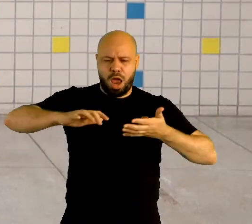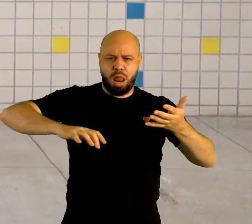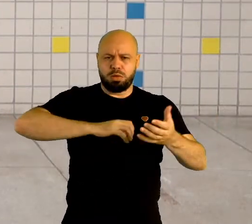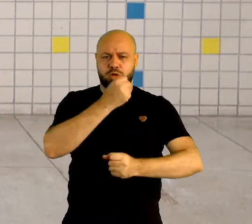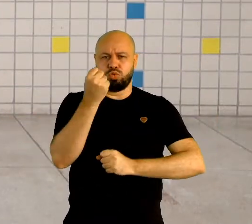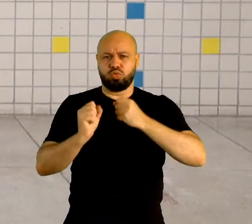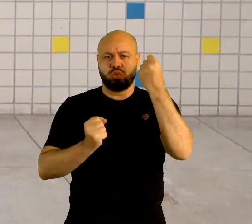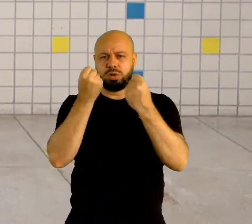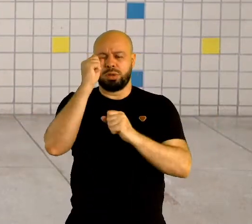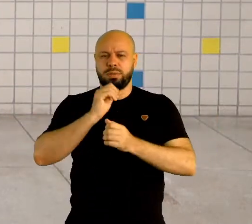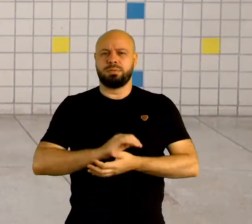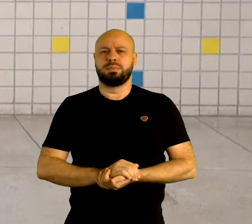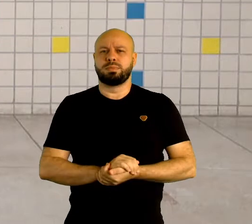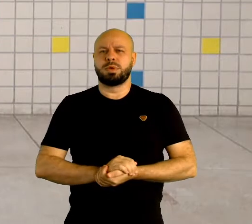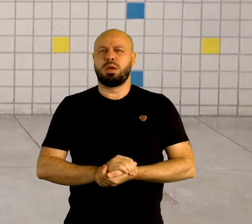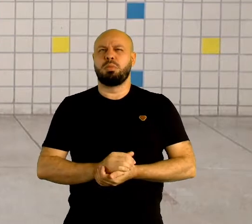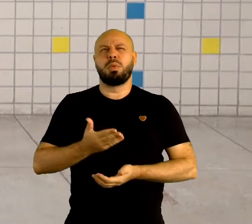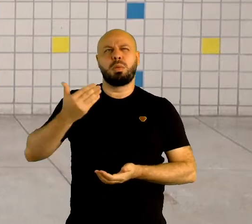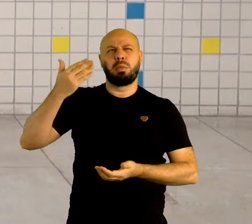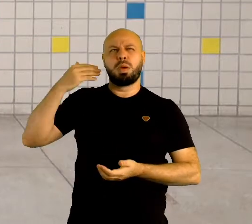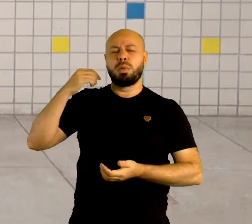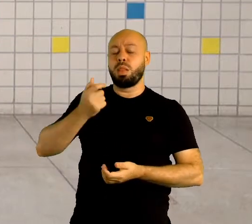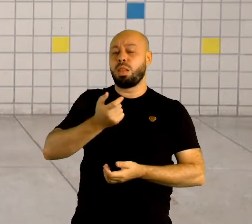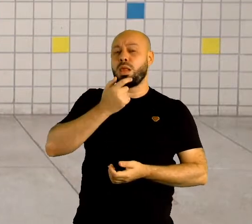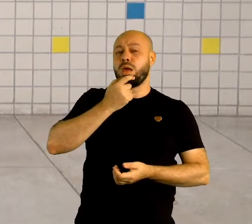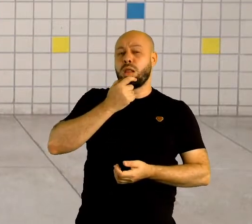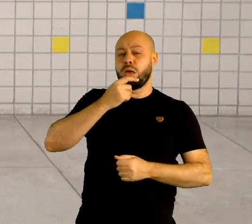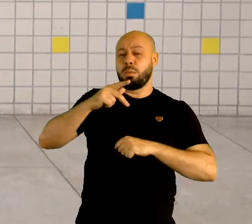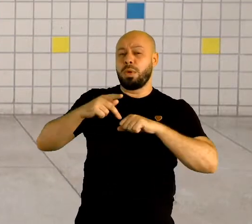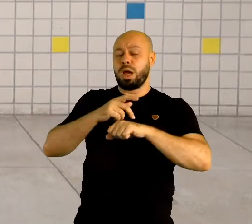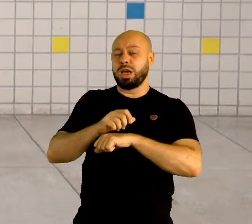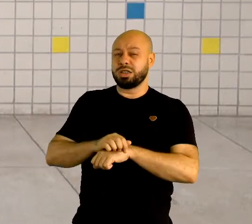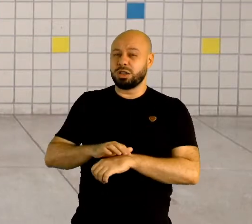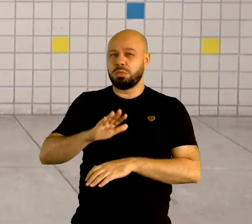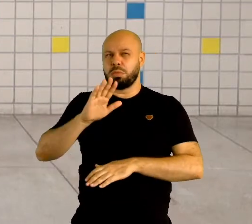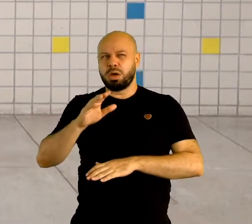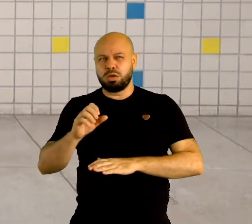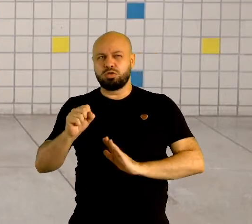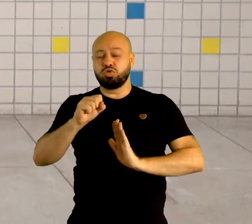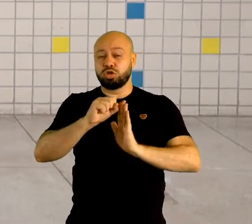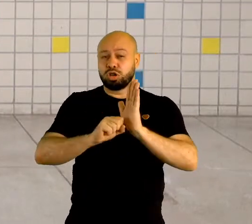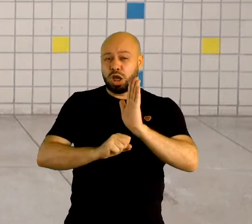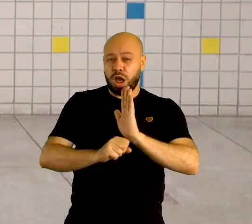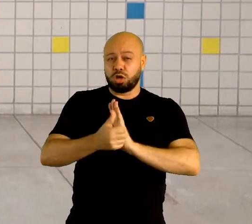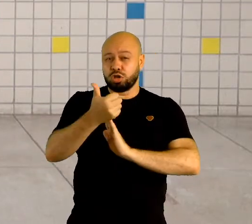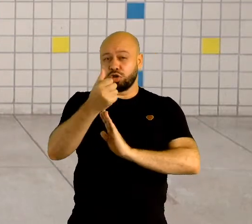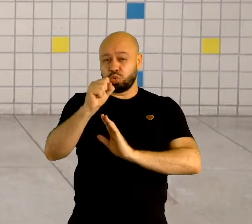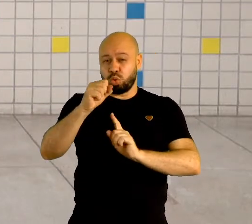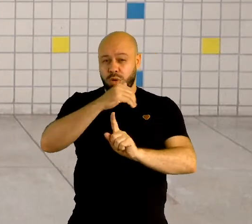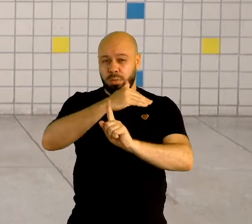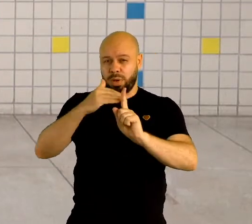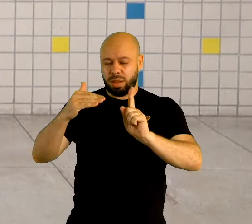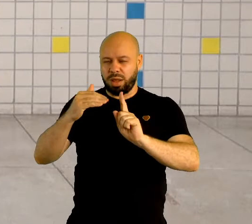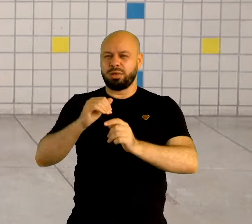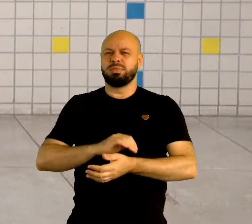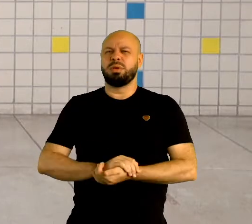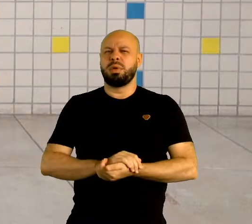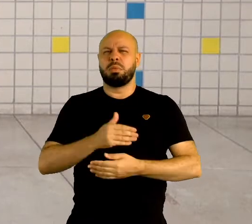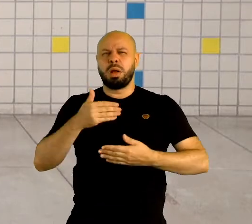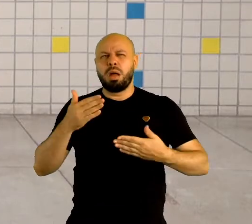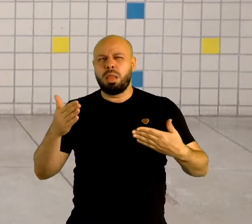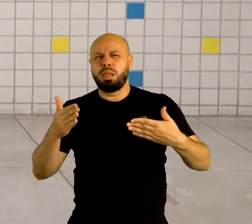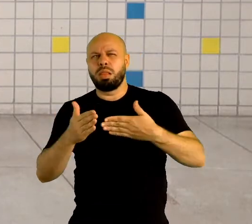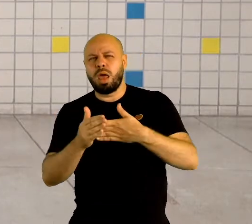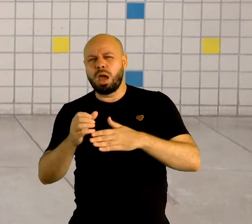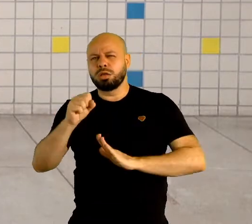industrial, que aconteceu lá na Inglaterra, na segunda metade do século XVIII até o início ali do